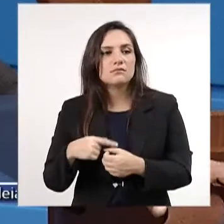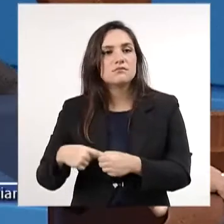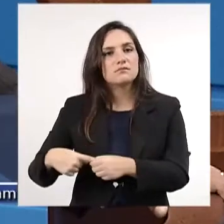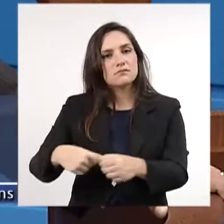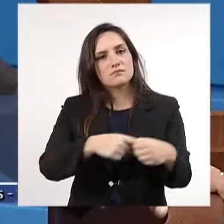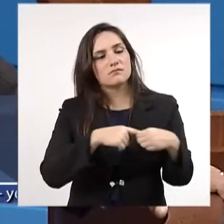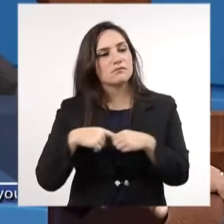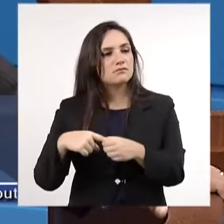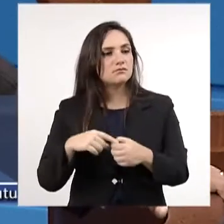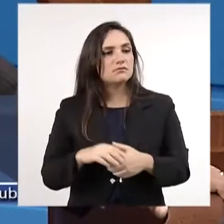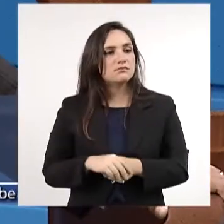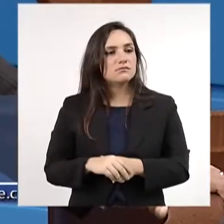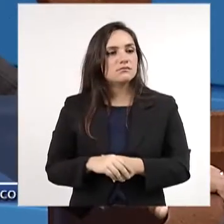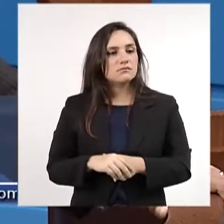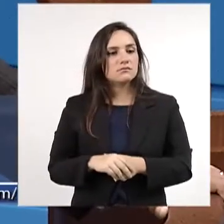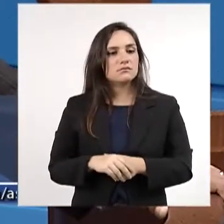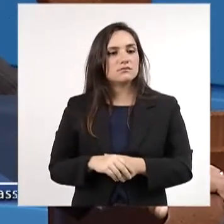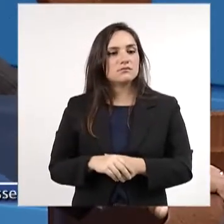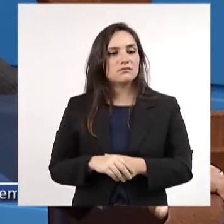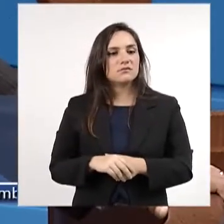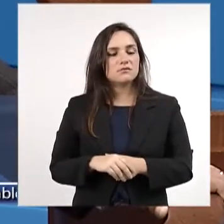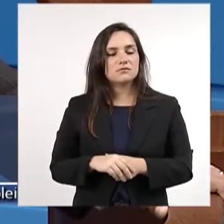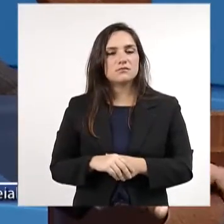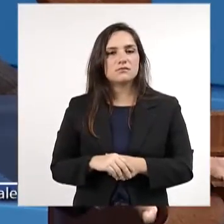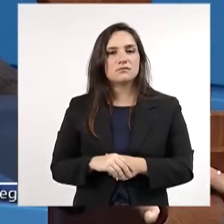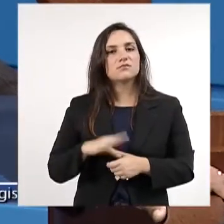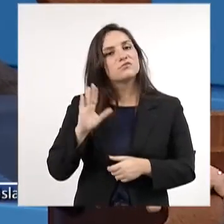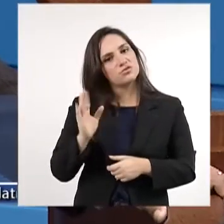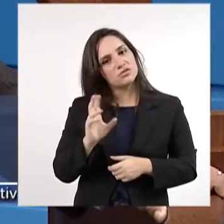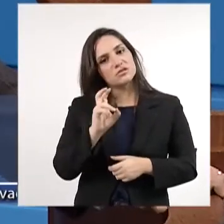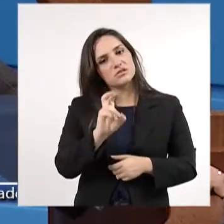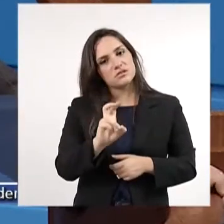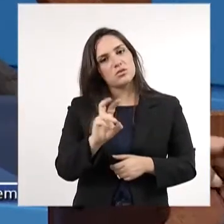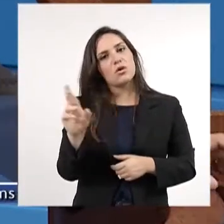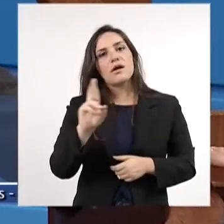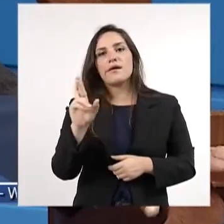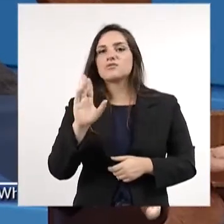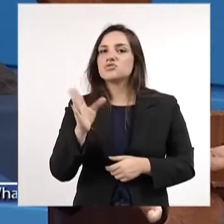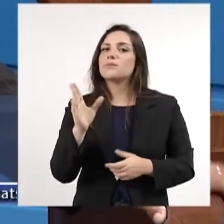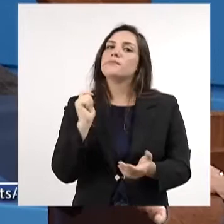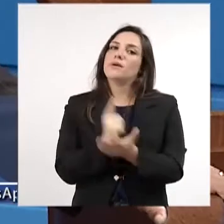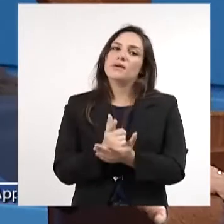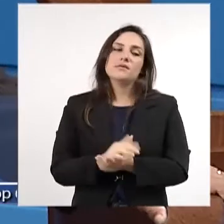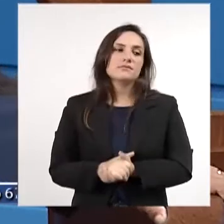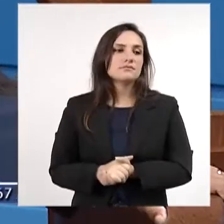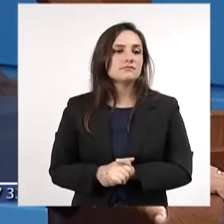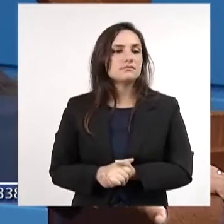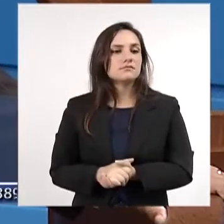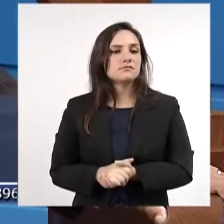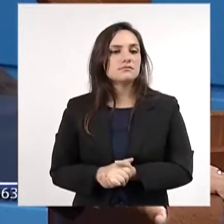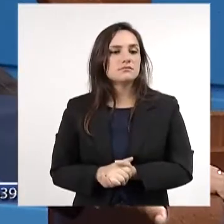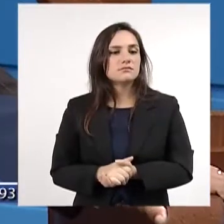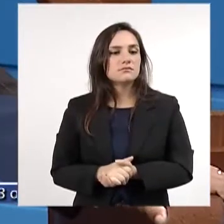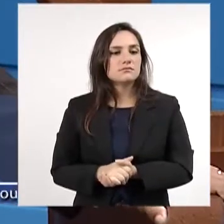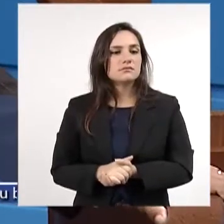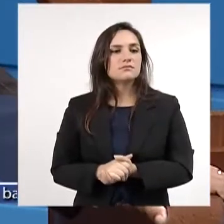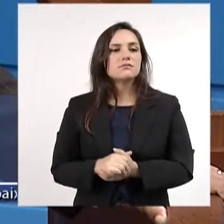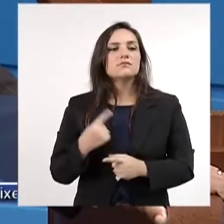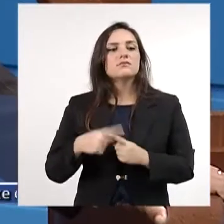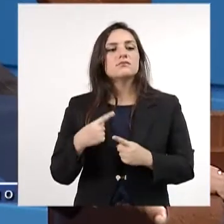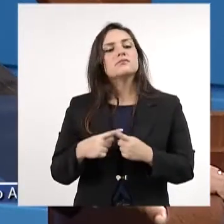interior chegando a ultrapassar os R$ 5,00. Por que eu trago esse assunto de